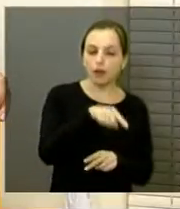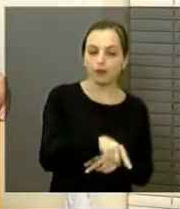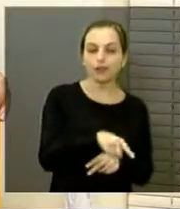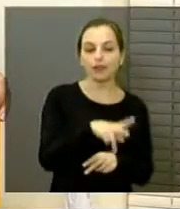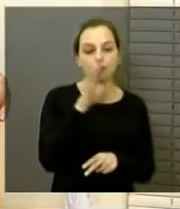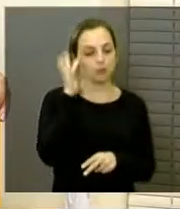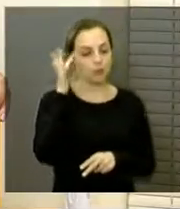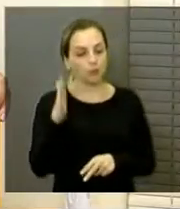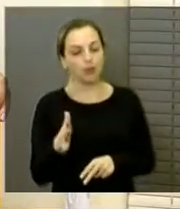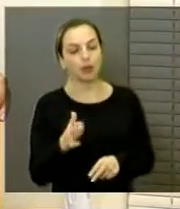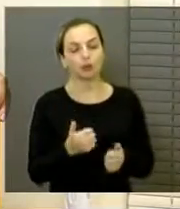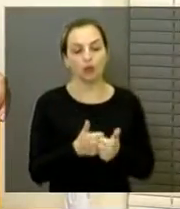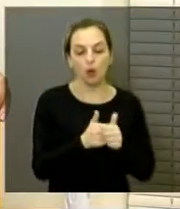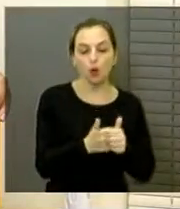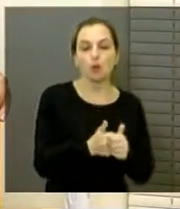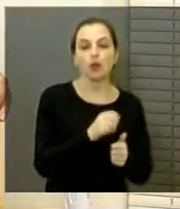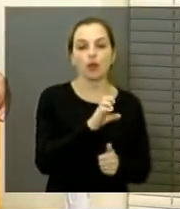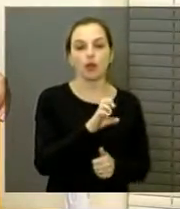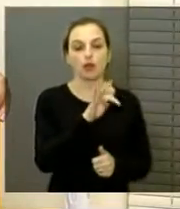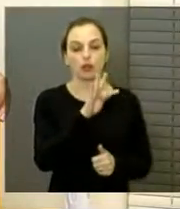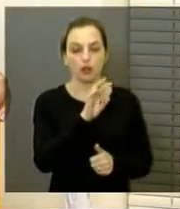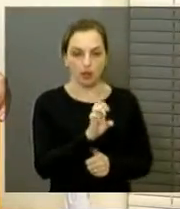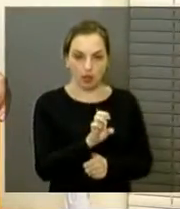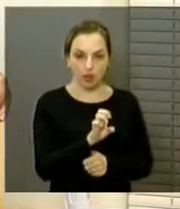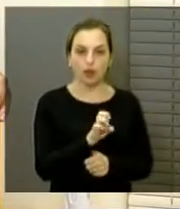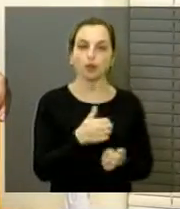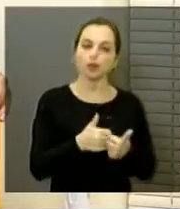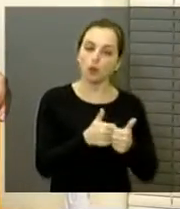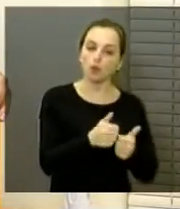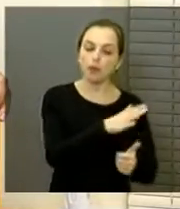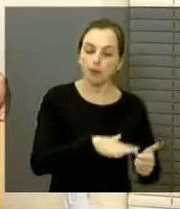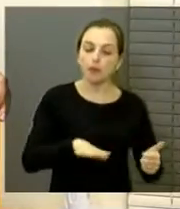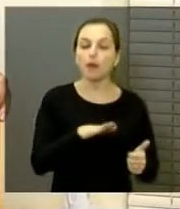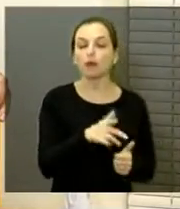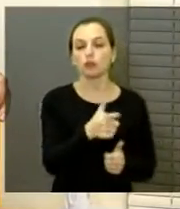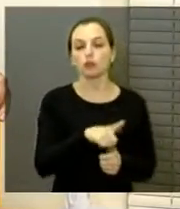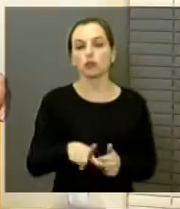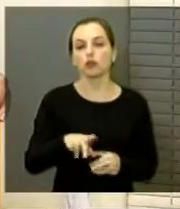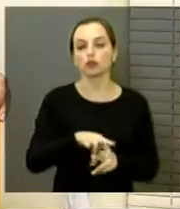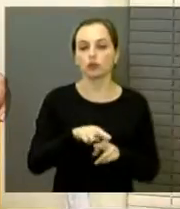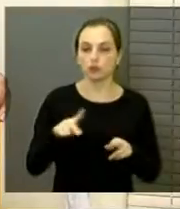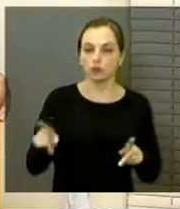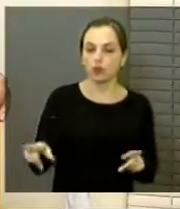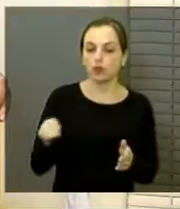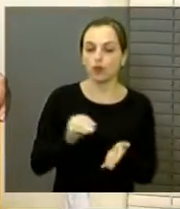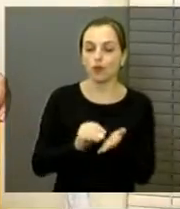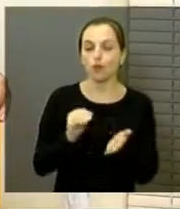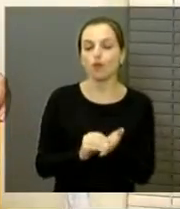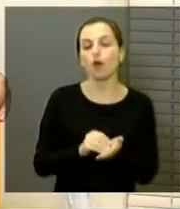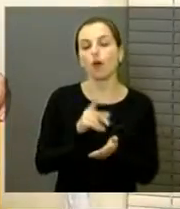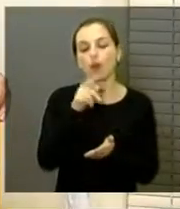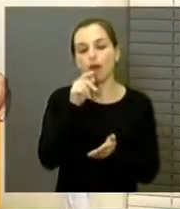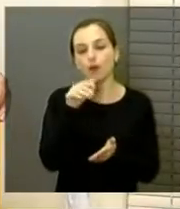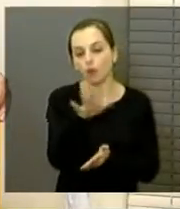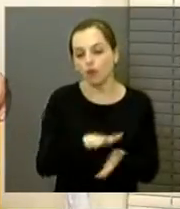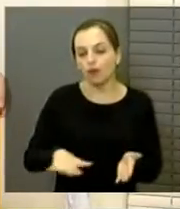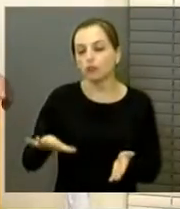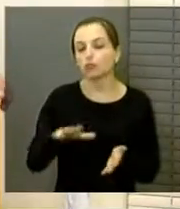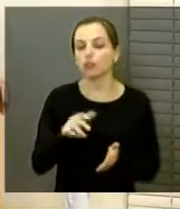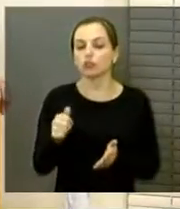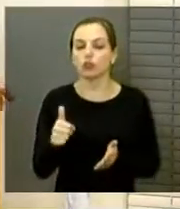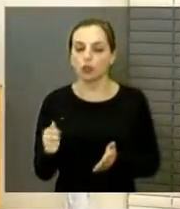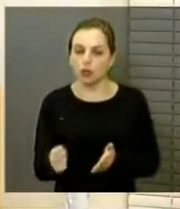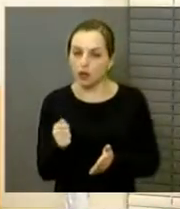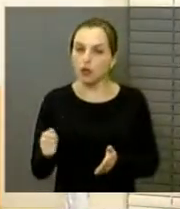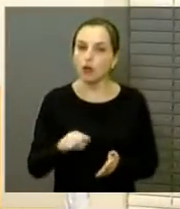acompanhado a estação de tratamento lá embaixo, a gente tem acompanhado outros espaços, e não está faltando água só lá, está faltando em outras regiões. Então,